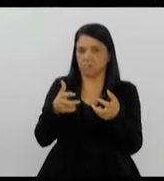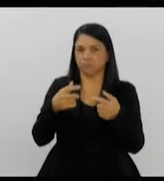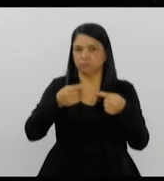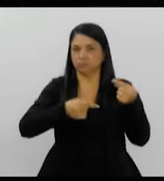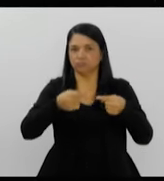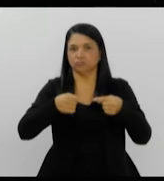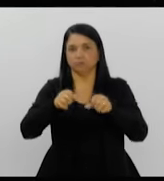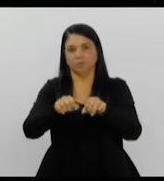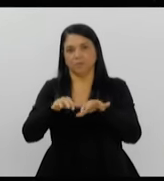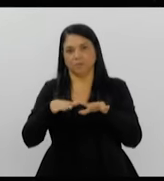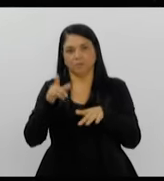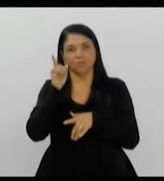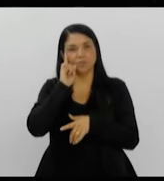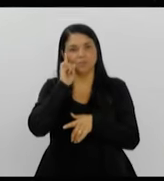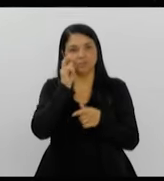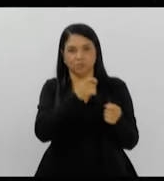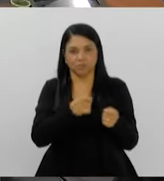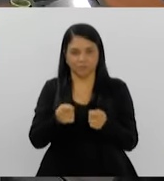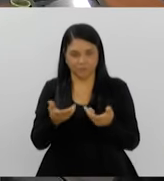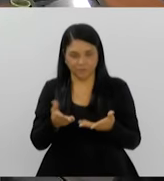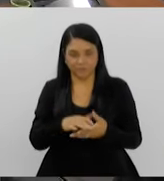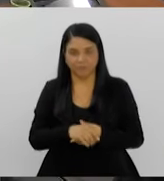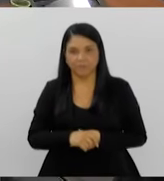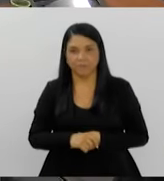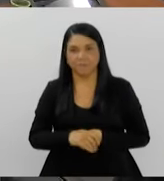todos os dias Muito obrigado senhor